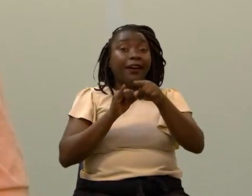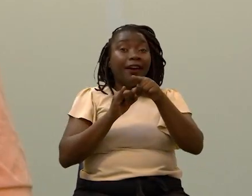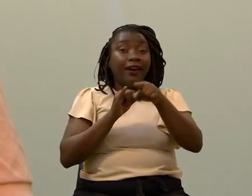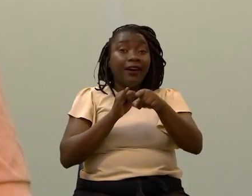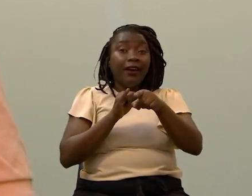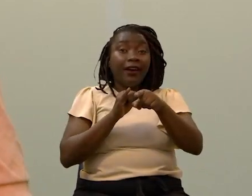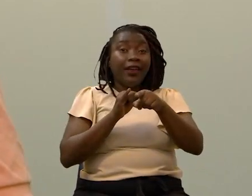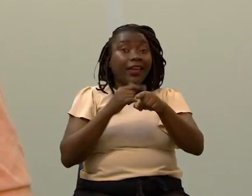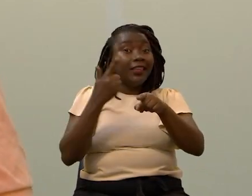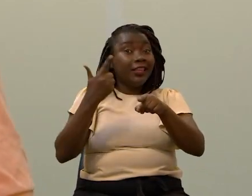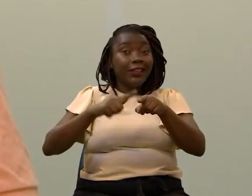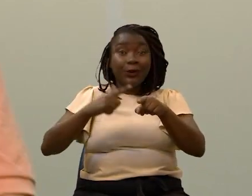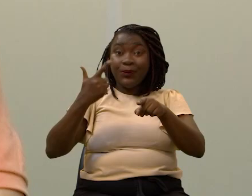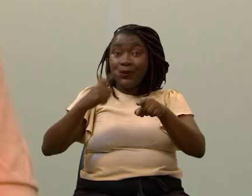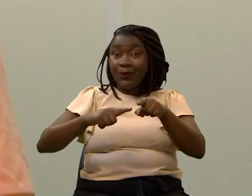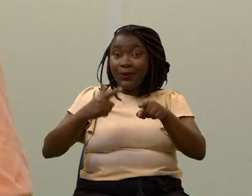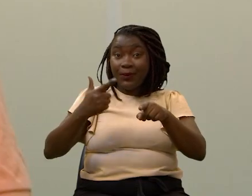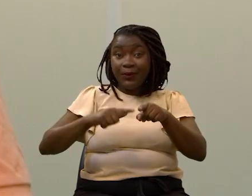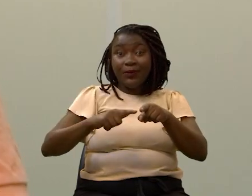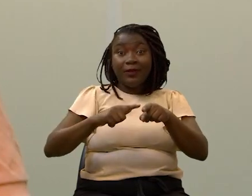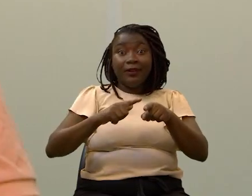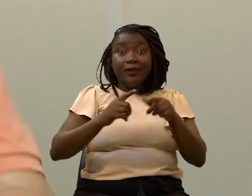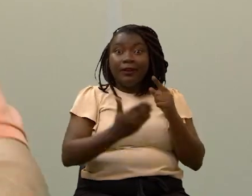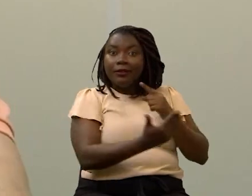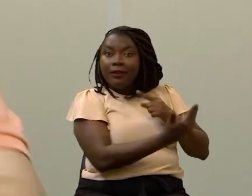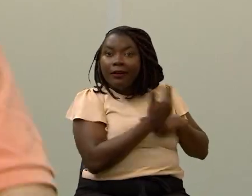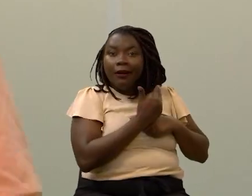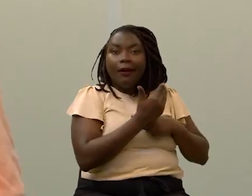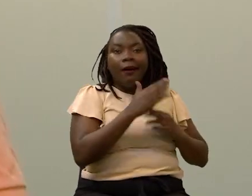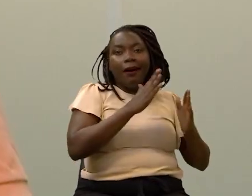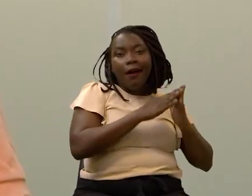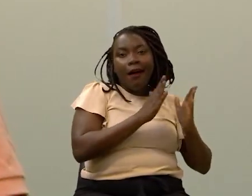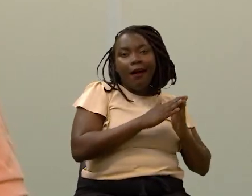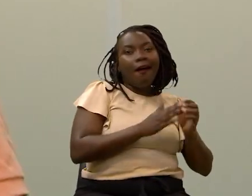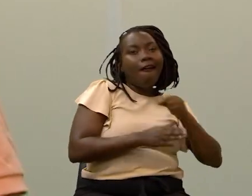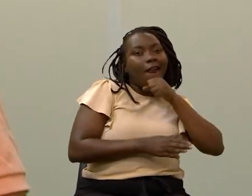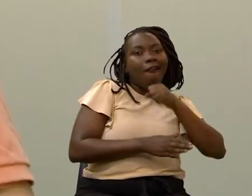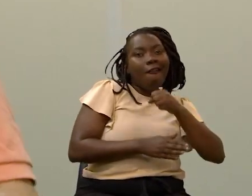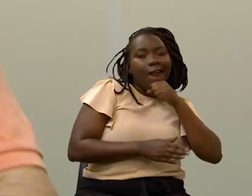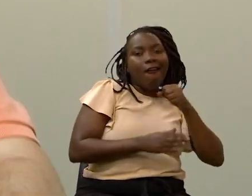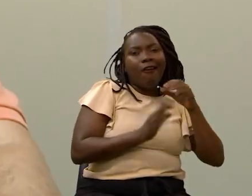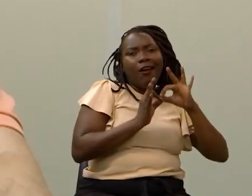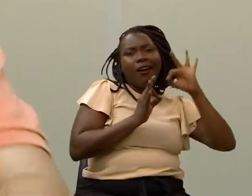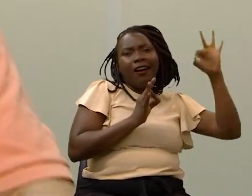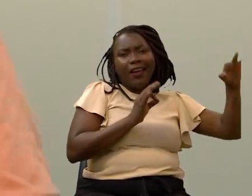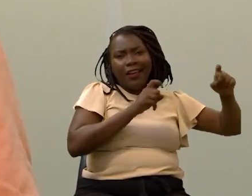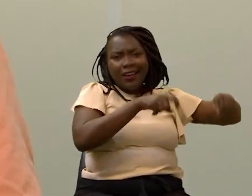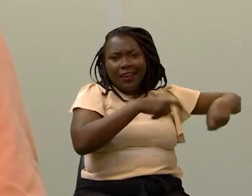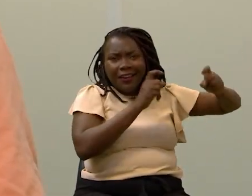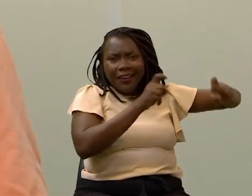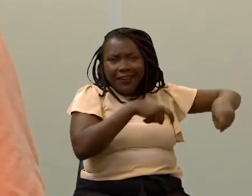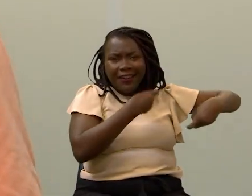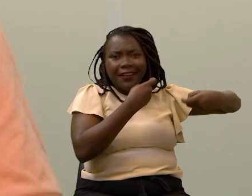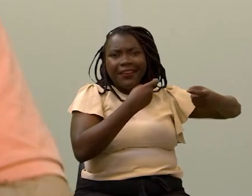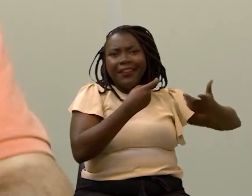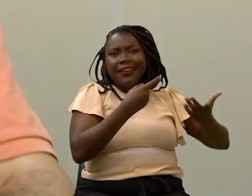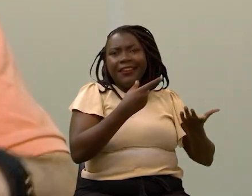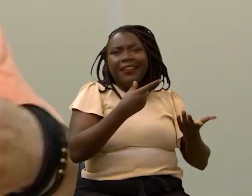você não tem um refúgio na casa dos avós que moram no interior,